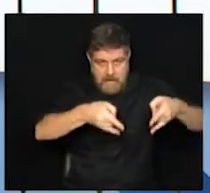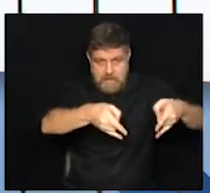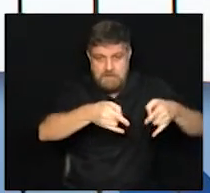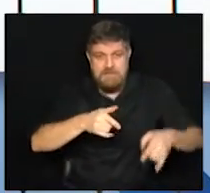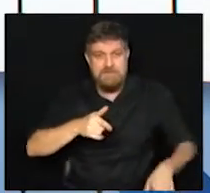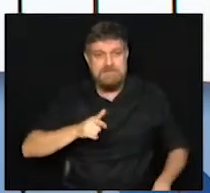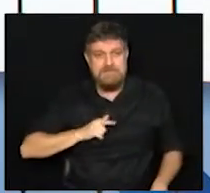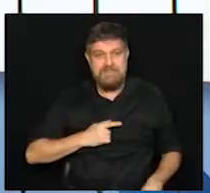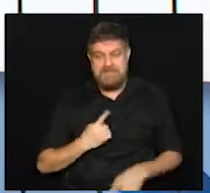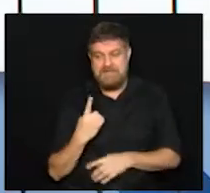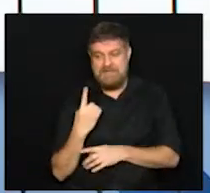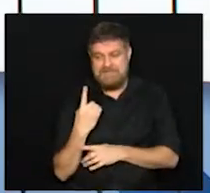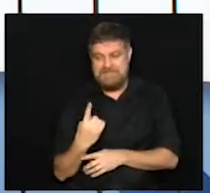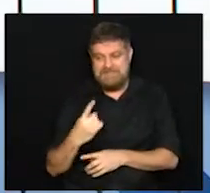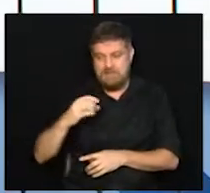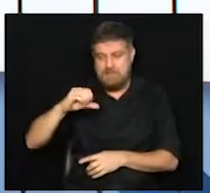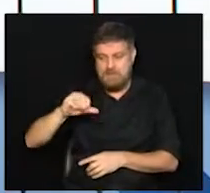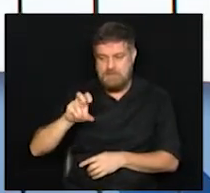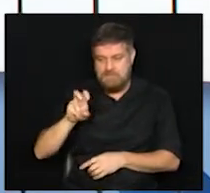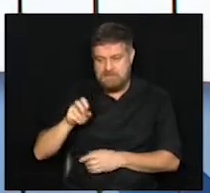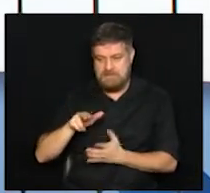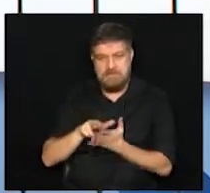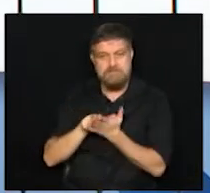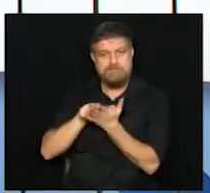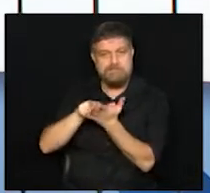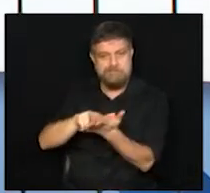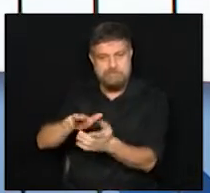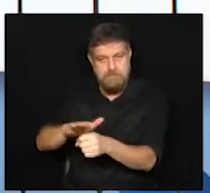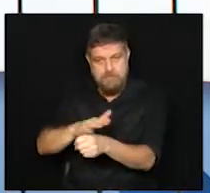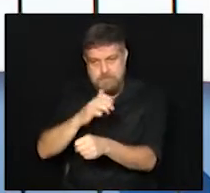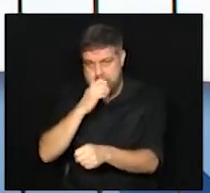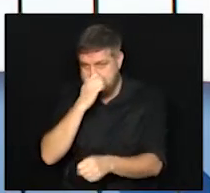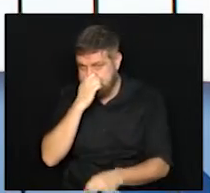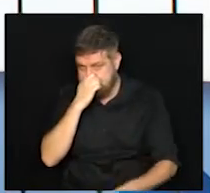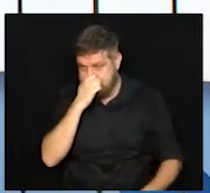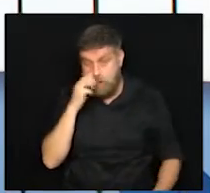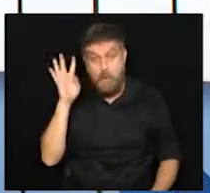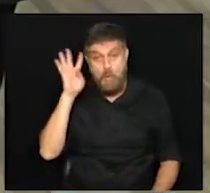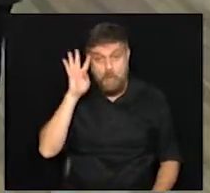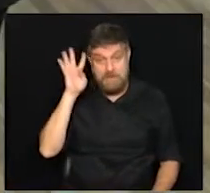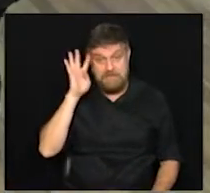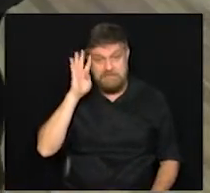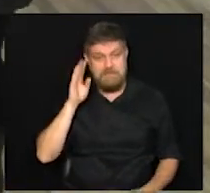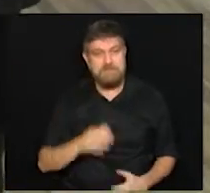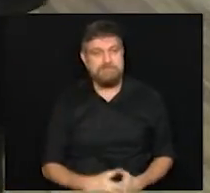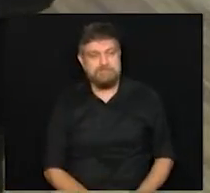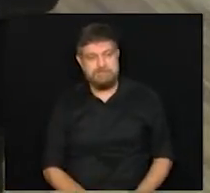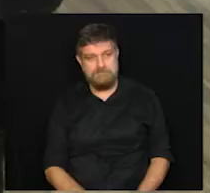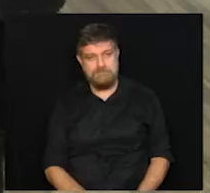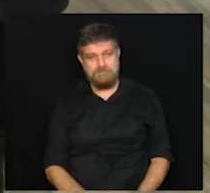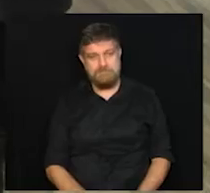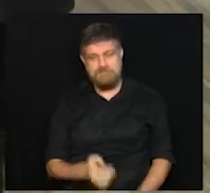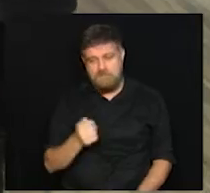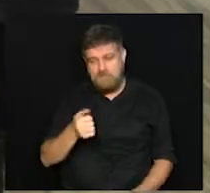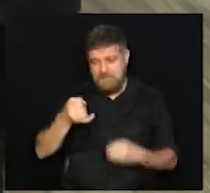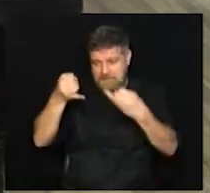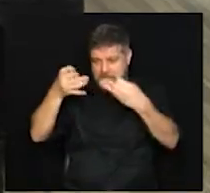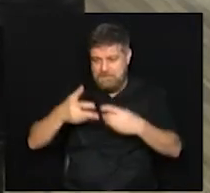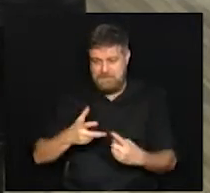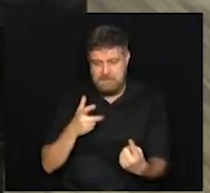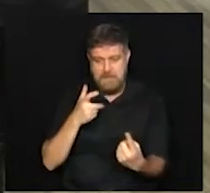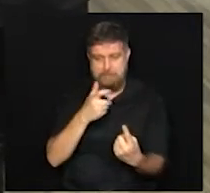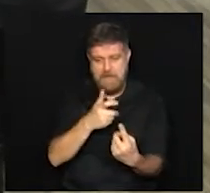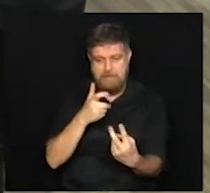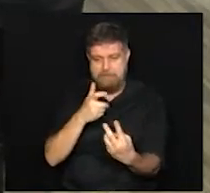disponíveis, 195 estavam ocupados nesta quarta-feira. Falando um pouquinho sobre vacinação, se